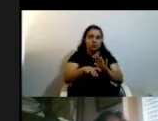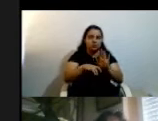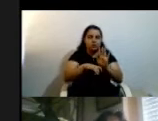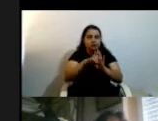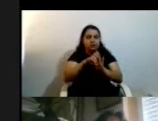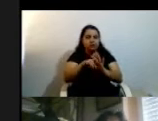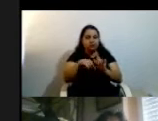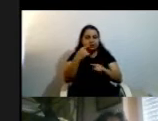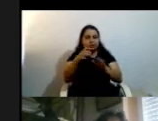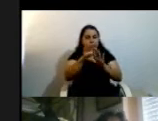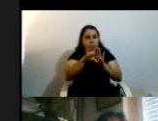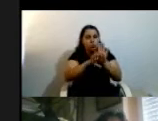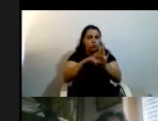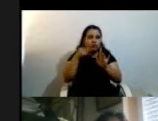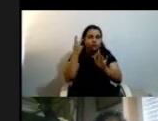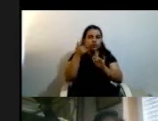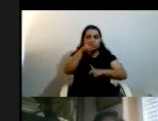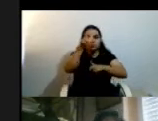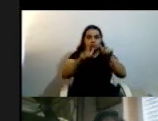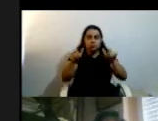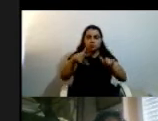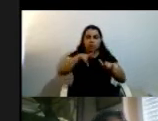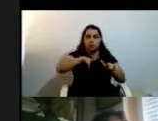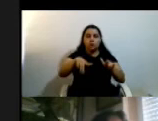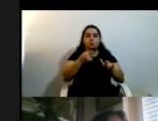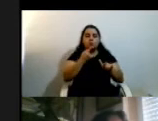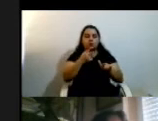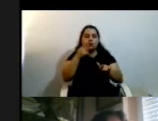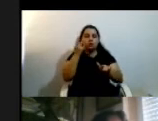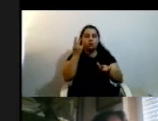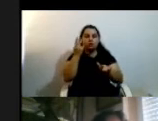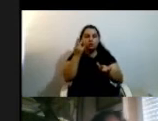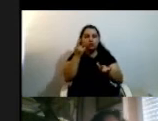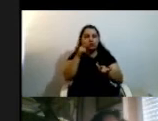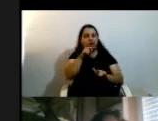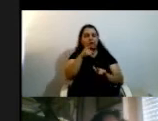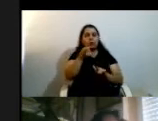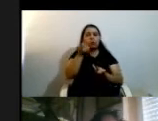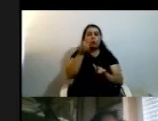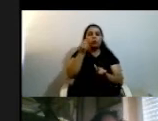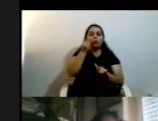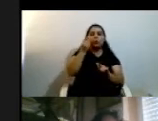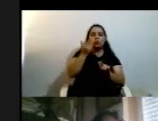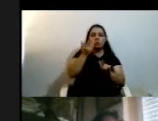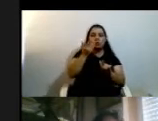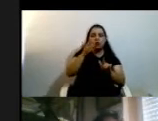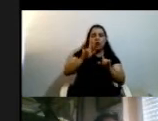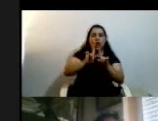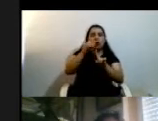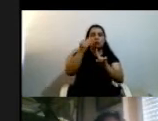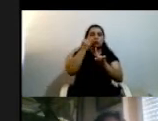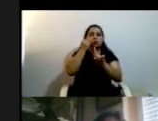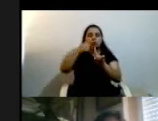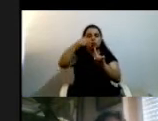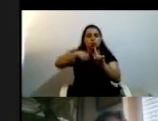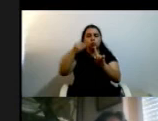das pessoas em Portugal e perceber como vivem estas pessoas, um bocadinho sobre as assimetrias regionais, que vamos começar